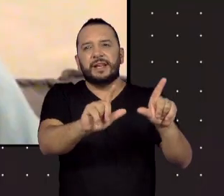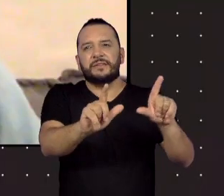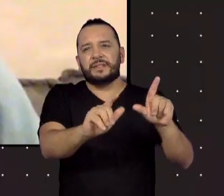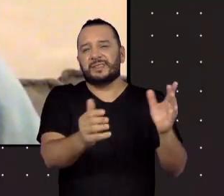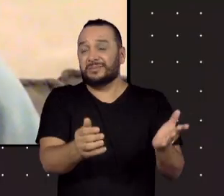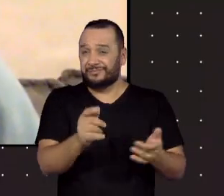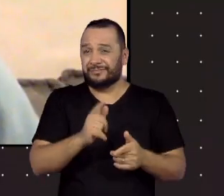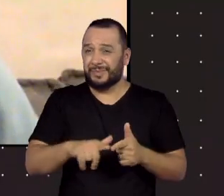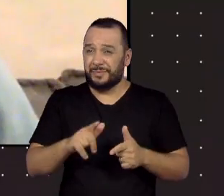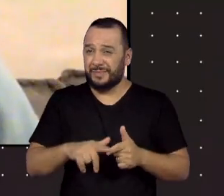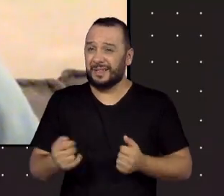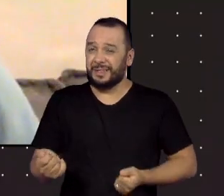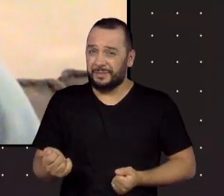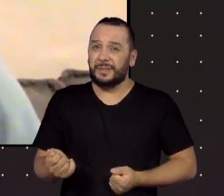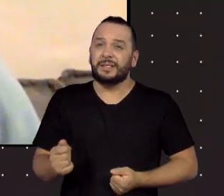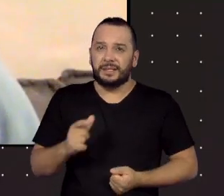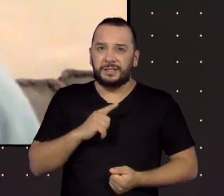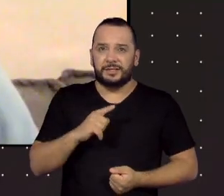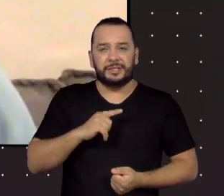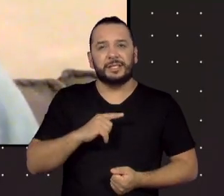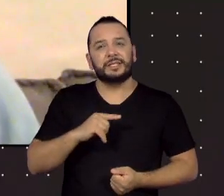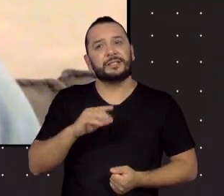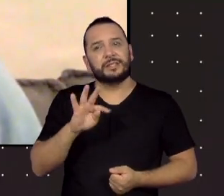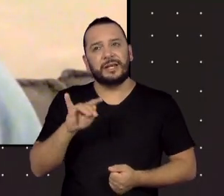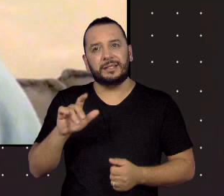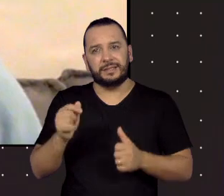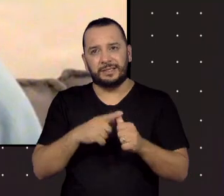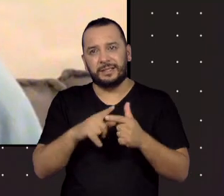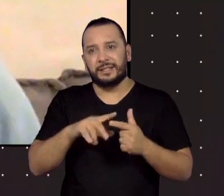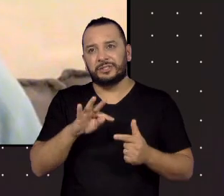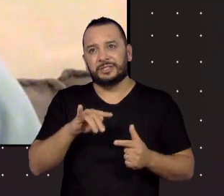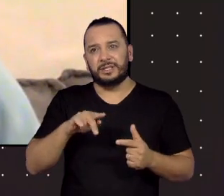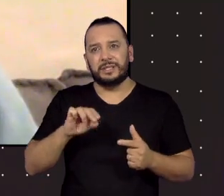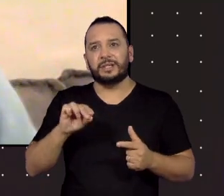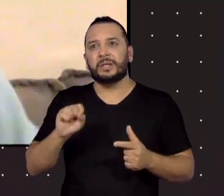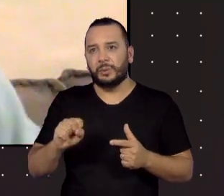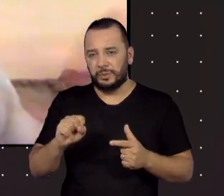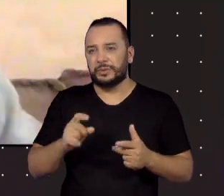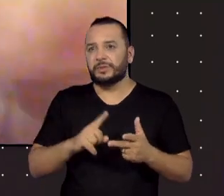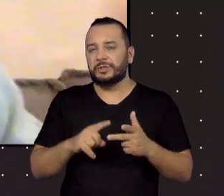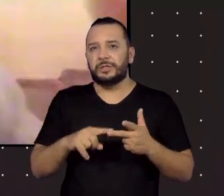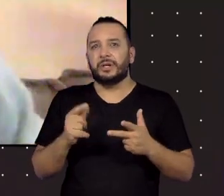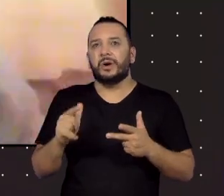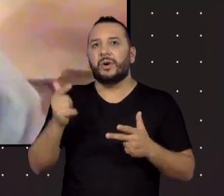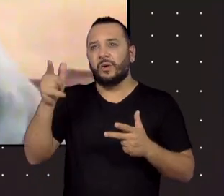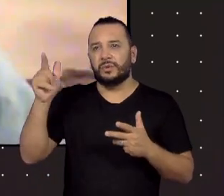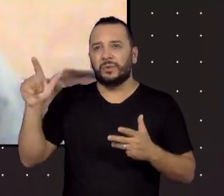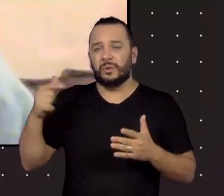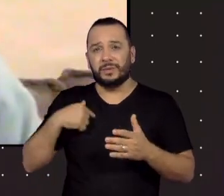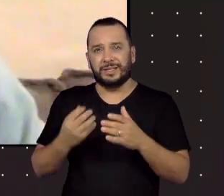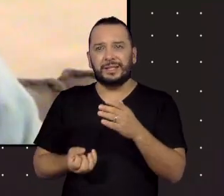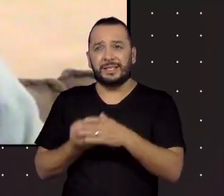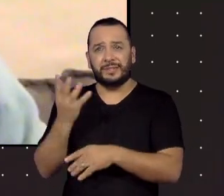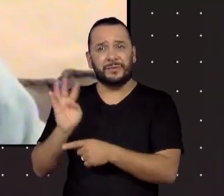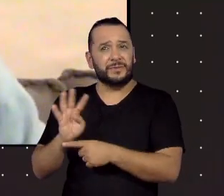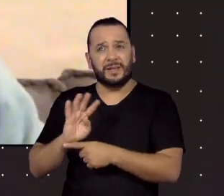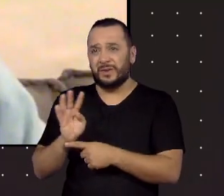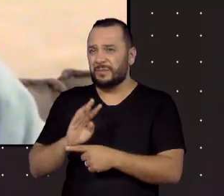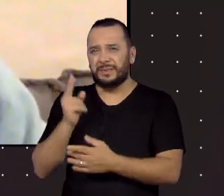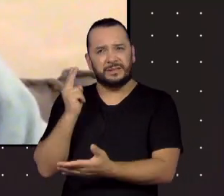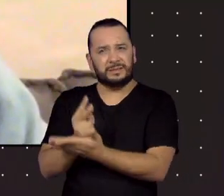Você tinha Cinecittà, você tinha Titanos, você tinha alguns outros estúdios fazendo filmes sem parar em